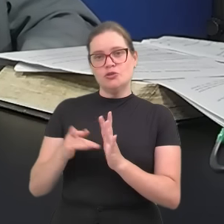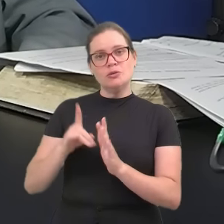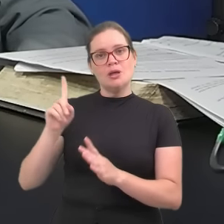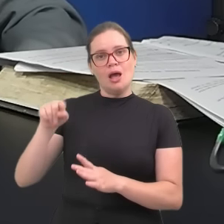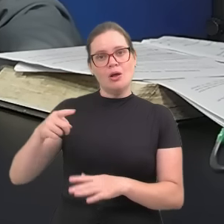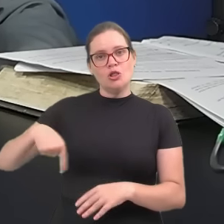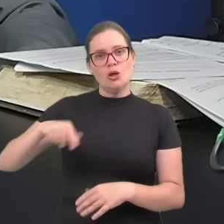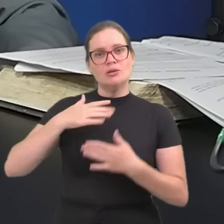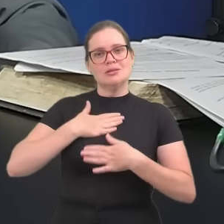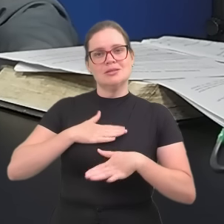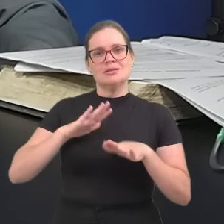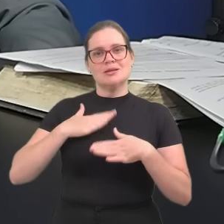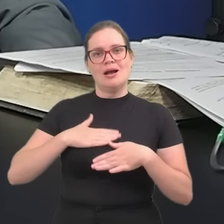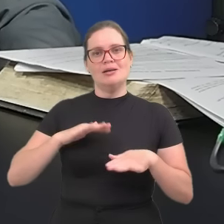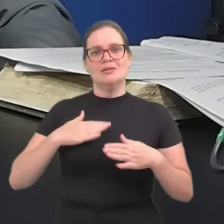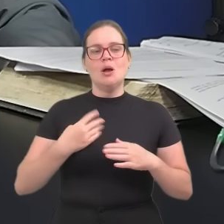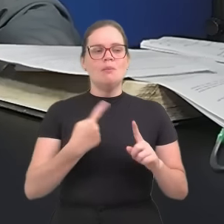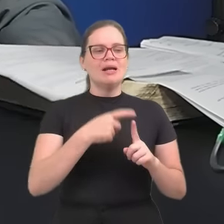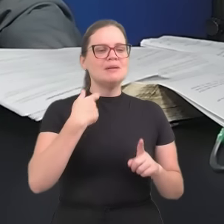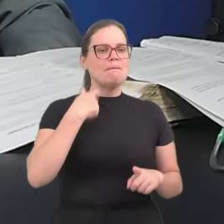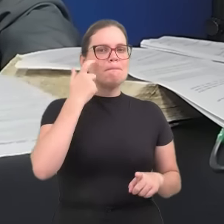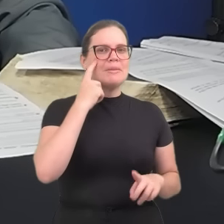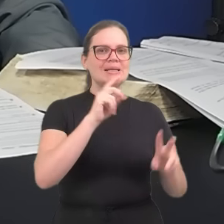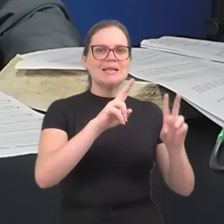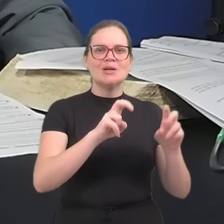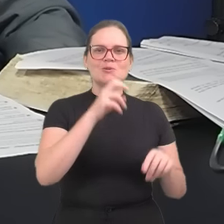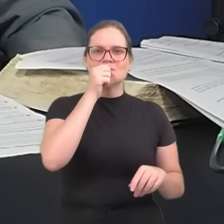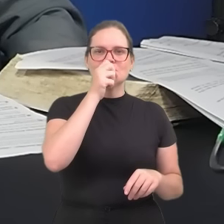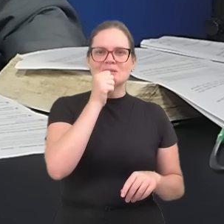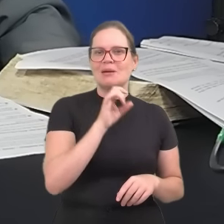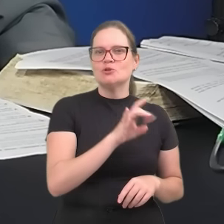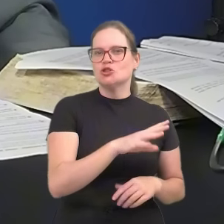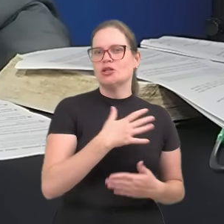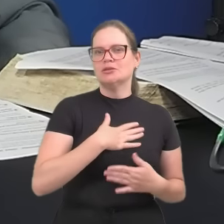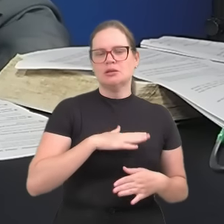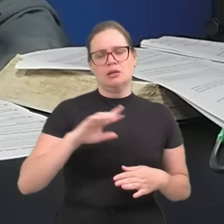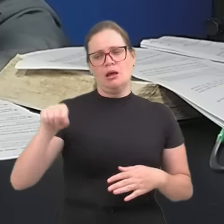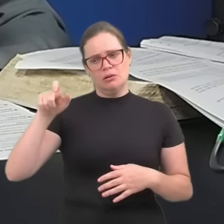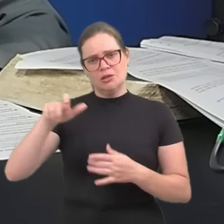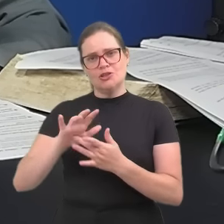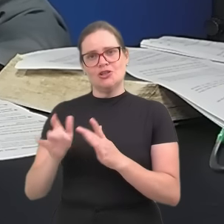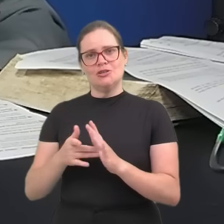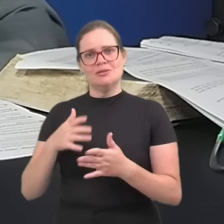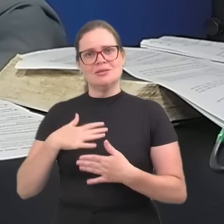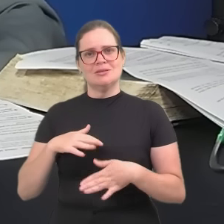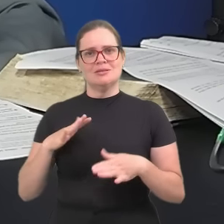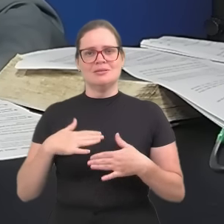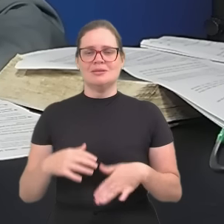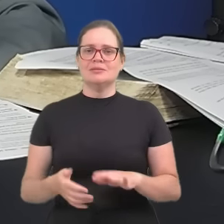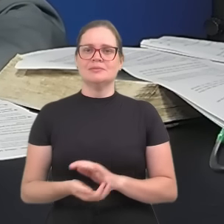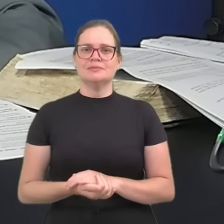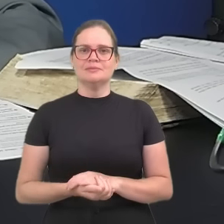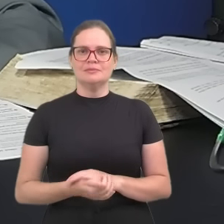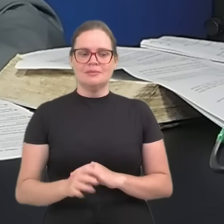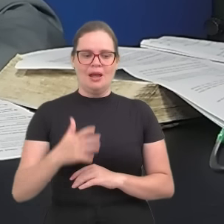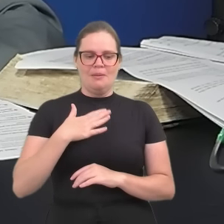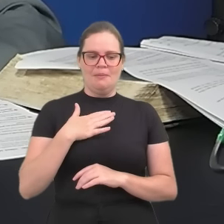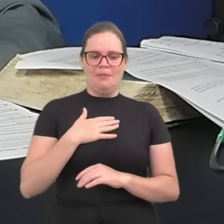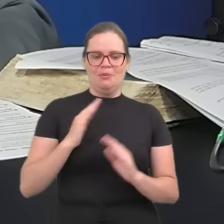Deus. Glória a Jesus. Muito bem, pastor. A minha parte, que é falar sobre o doutrinário, ficou fácil,